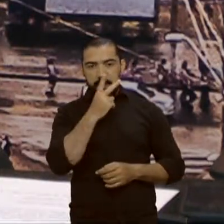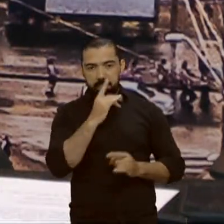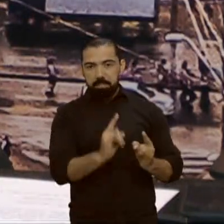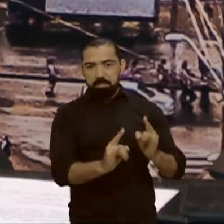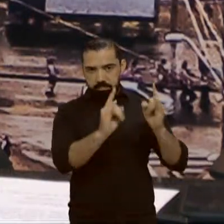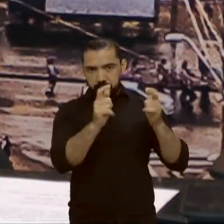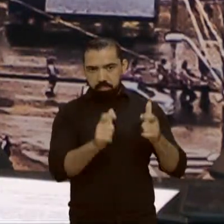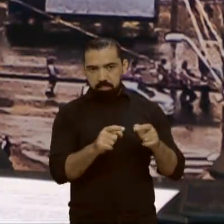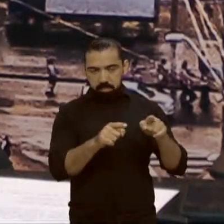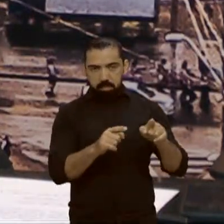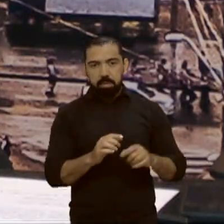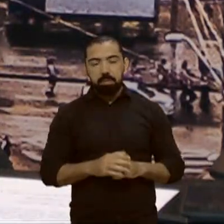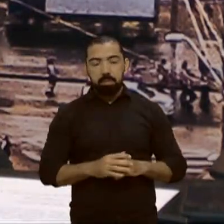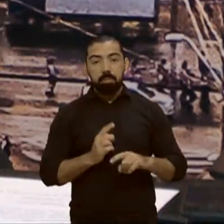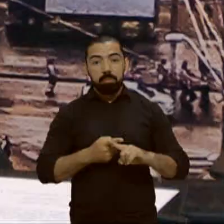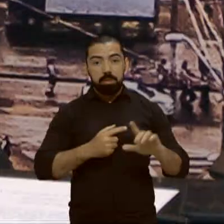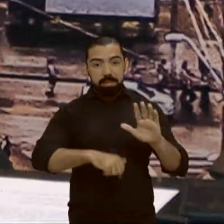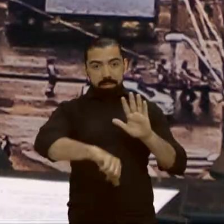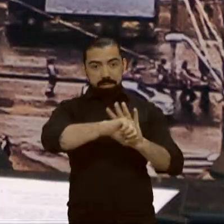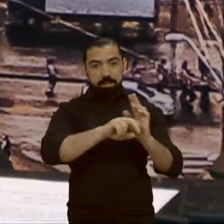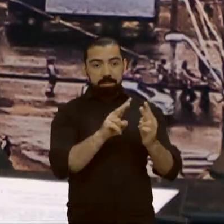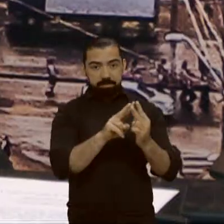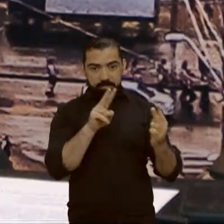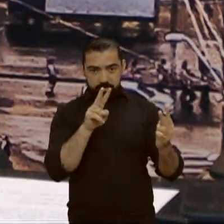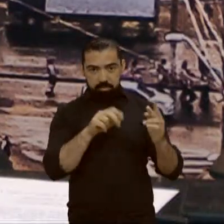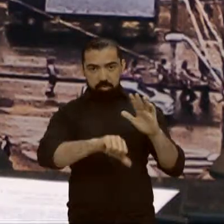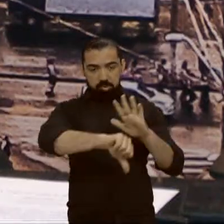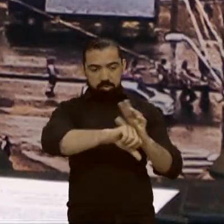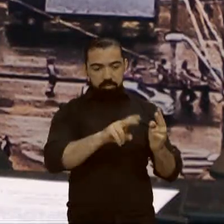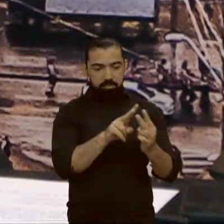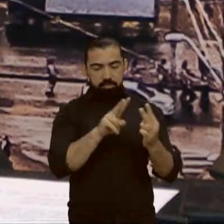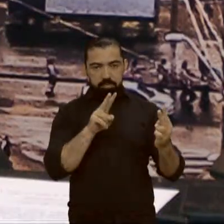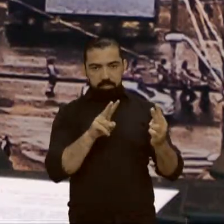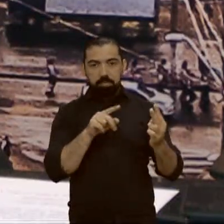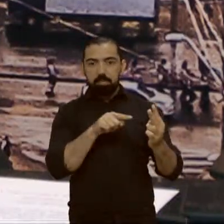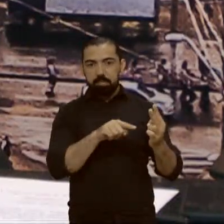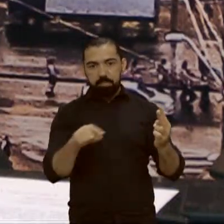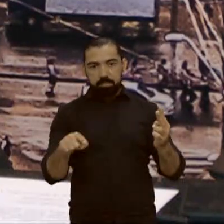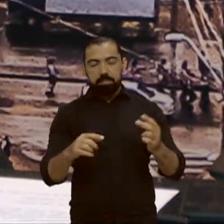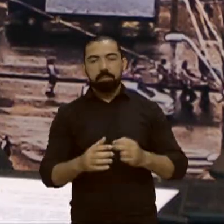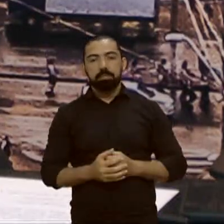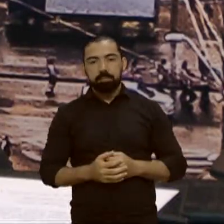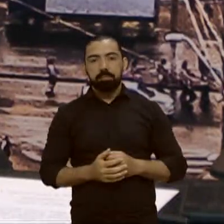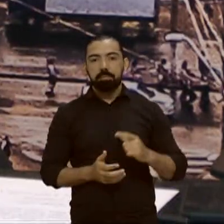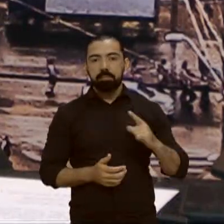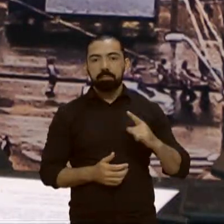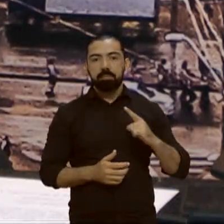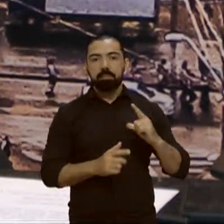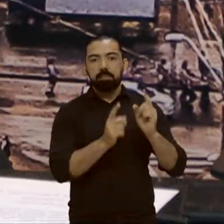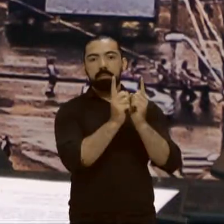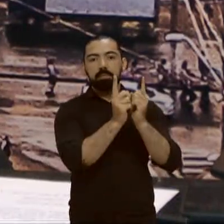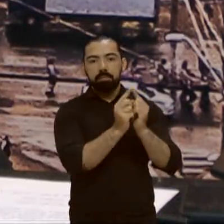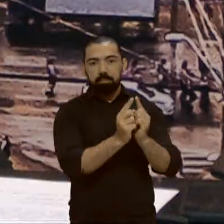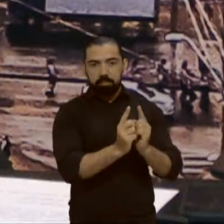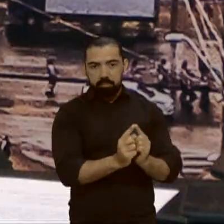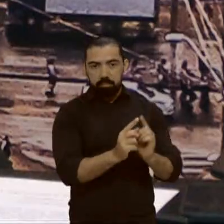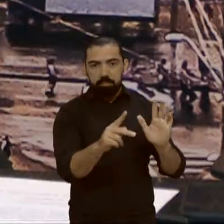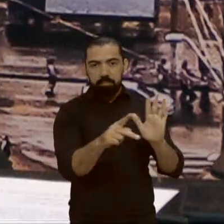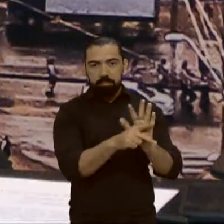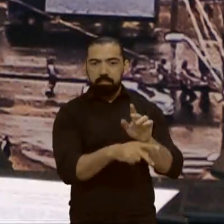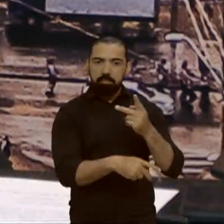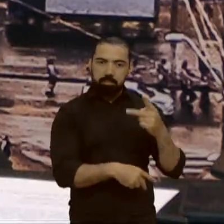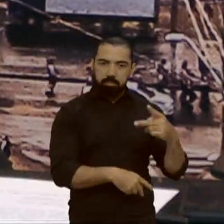Porque, apesar dos crimes virtuais, eles têm a competência de crimes virtuais próprios, que